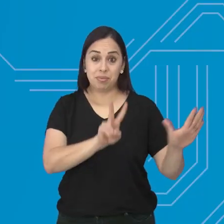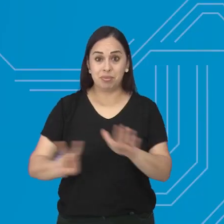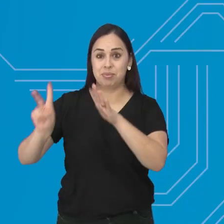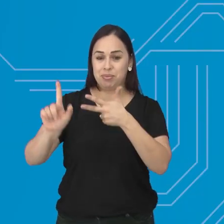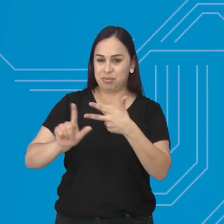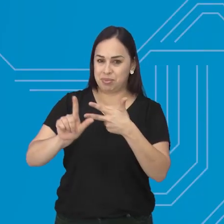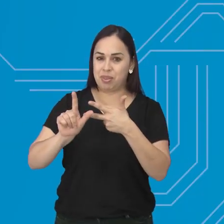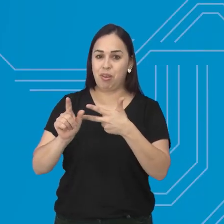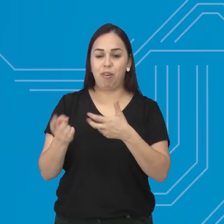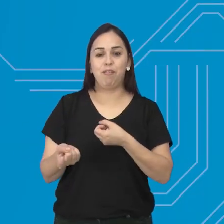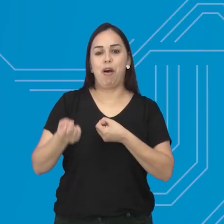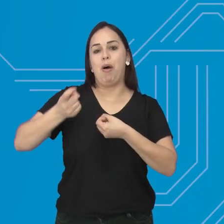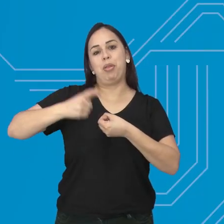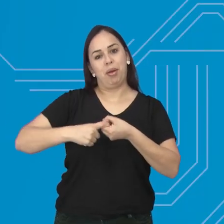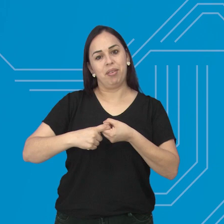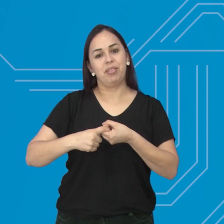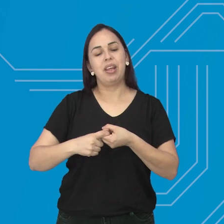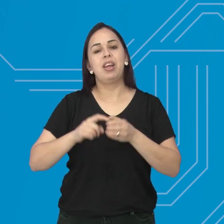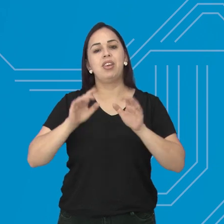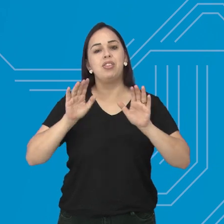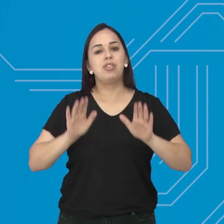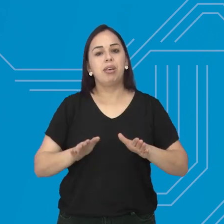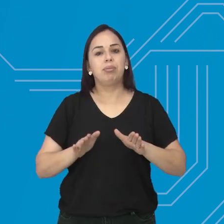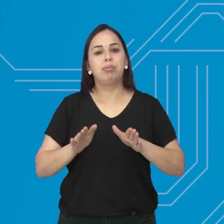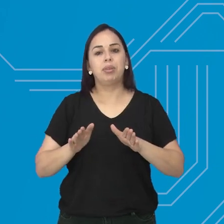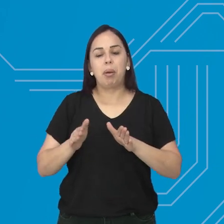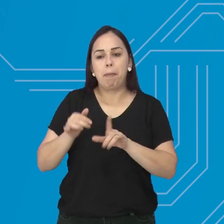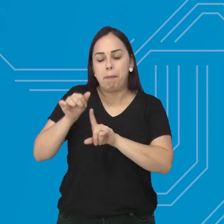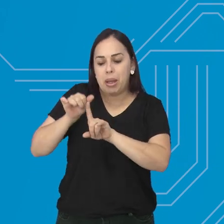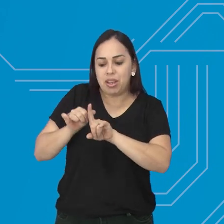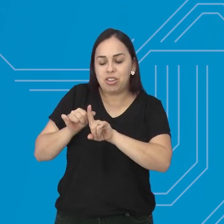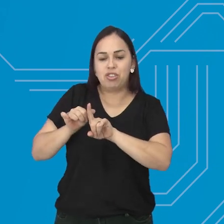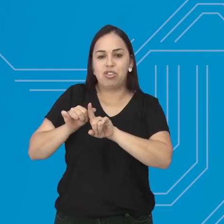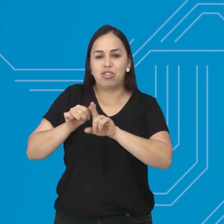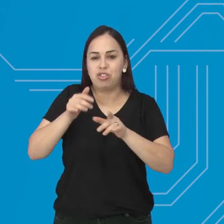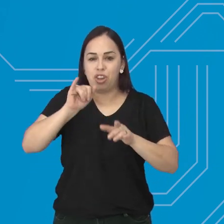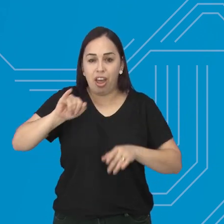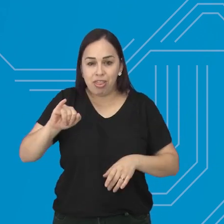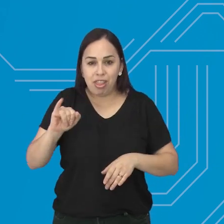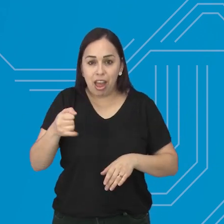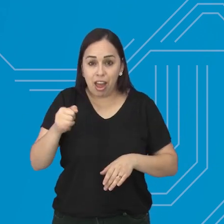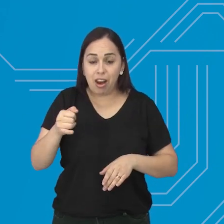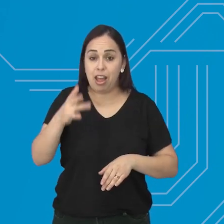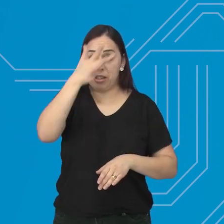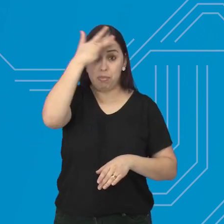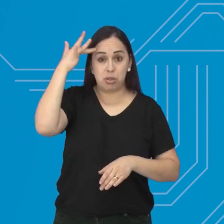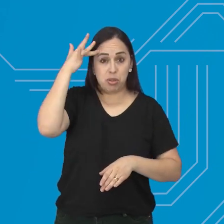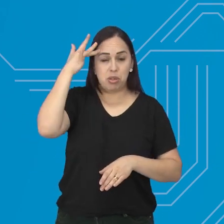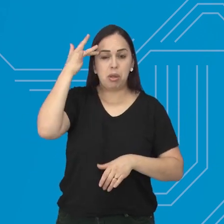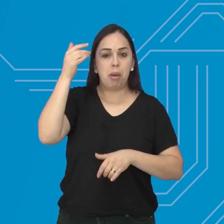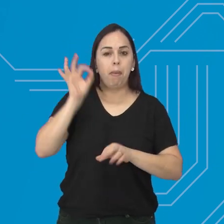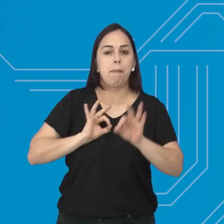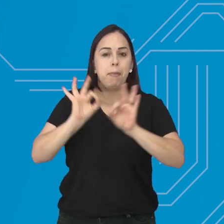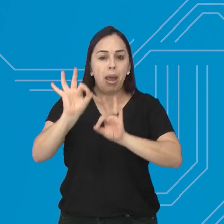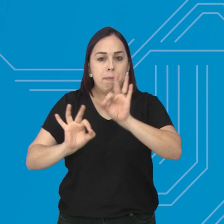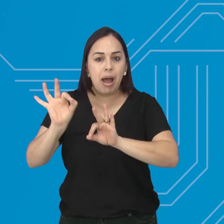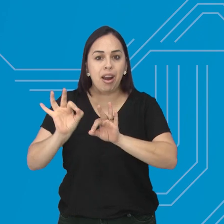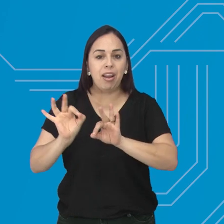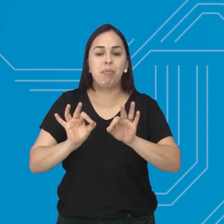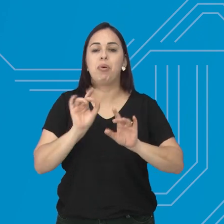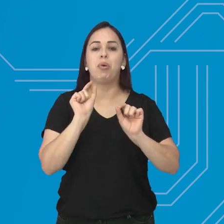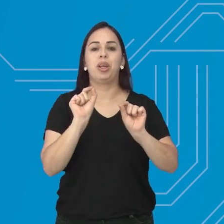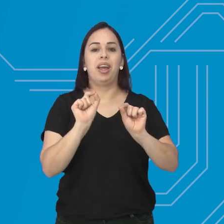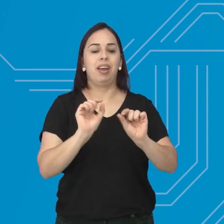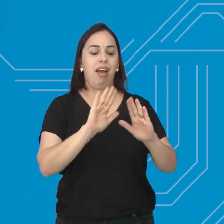O Semana Legislativa está de volta e já passamos da metade do mês de janeiro e muitas famílias se preparam para a volta às aulas